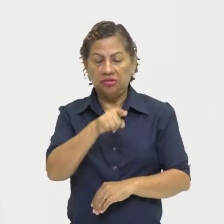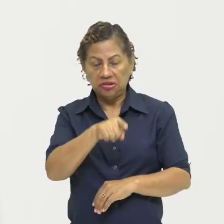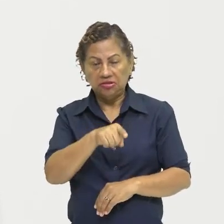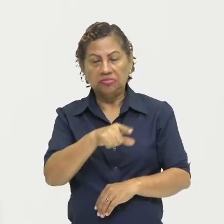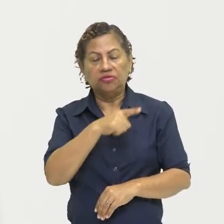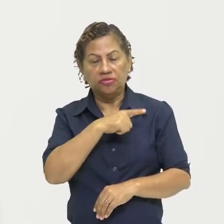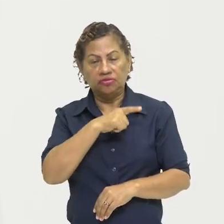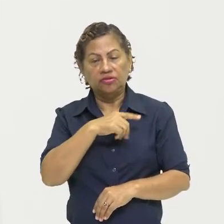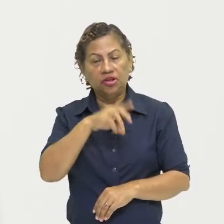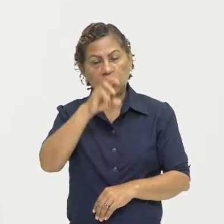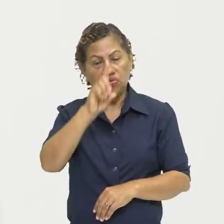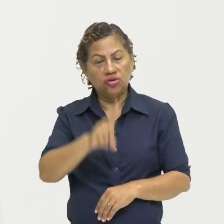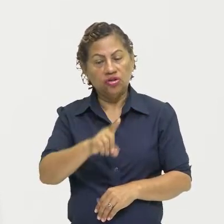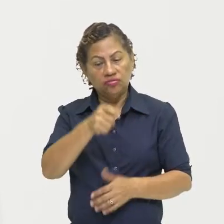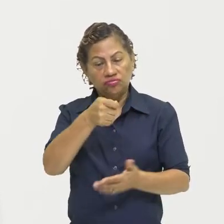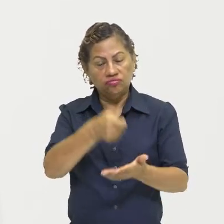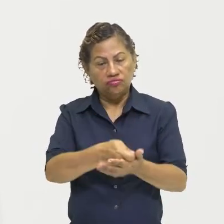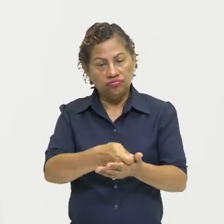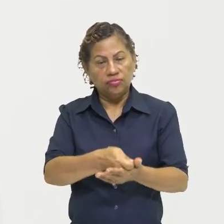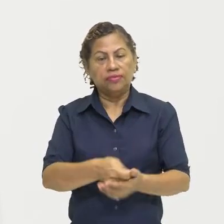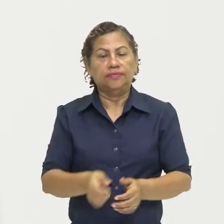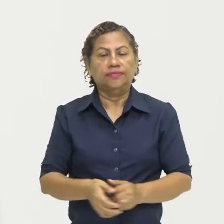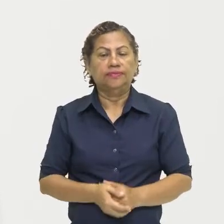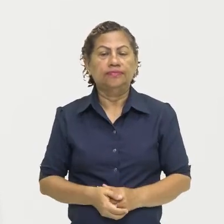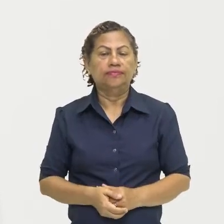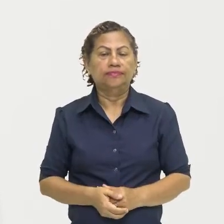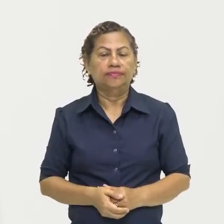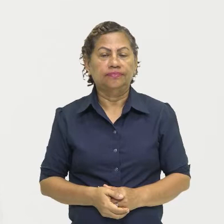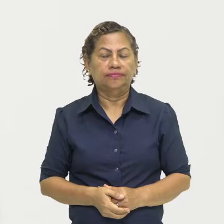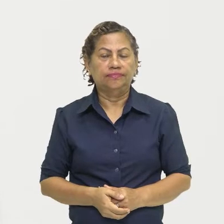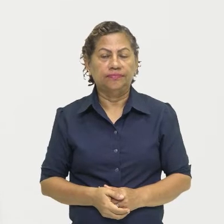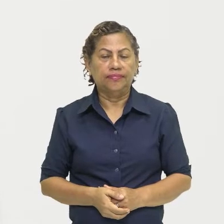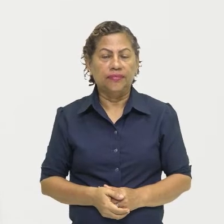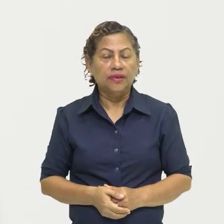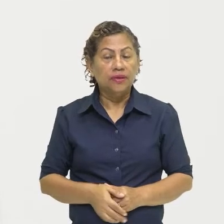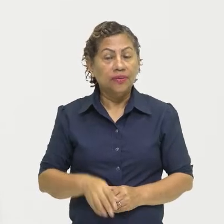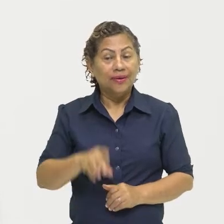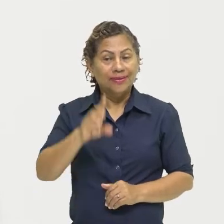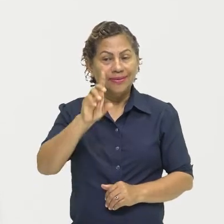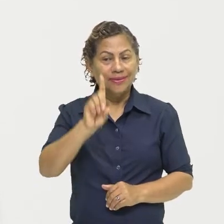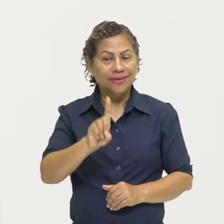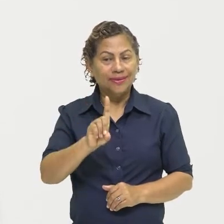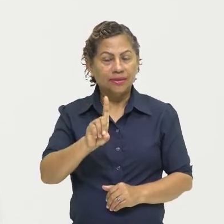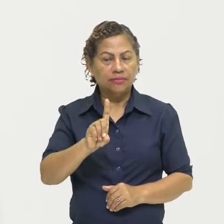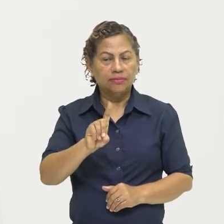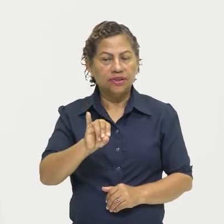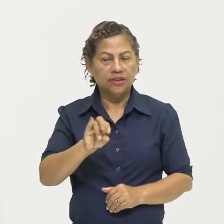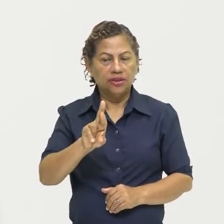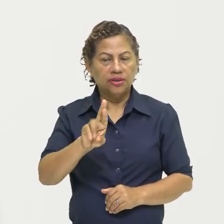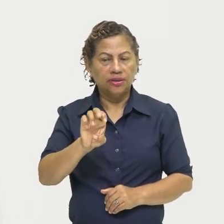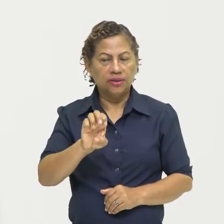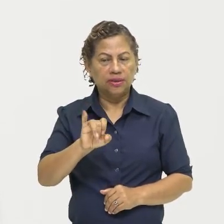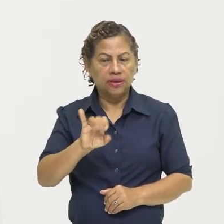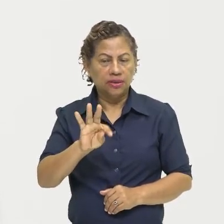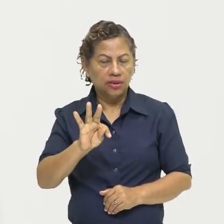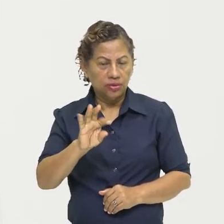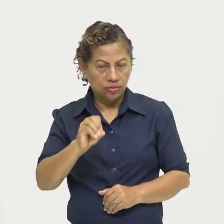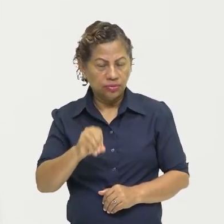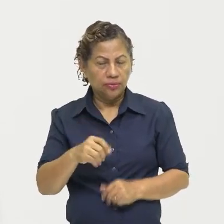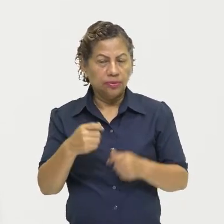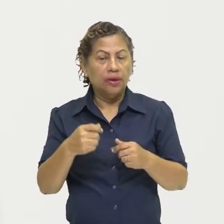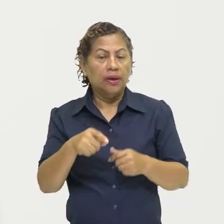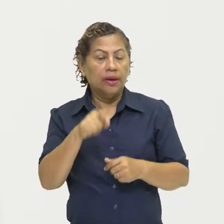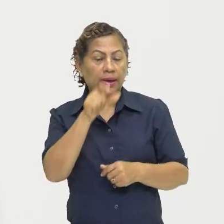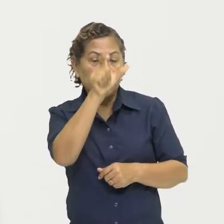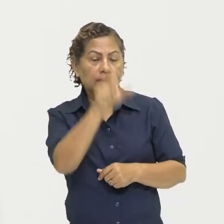isso? Então, ele está com o sentido de pertencer. Esse direito pertence, né, aos prejudicados.